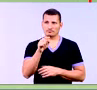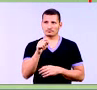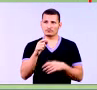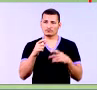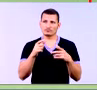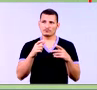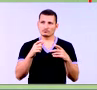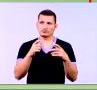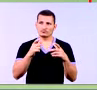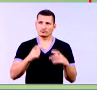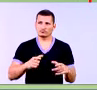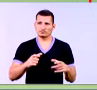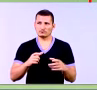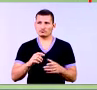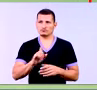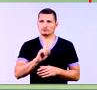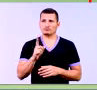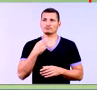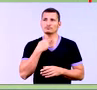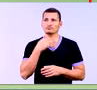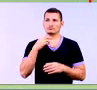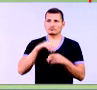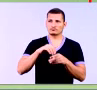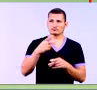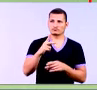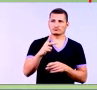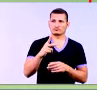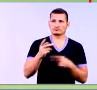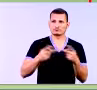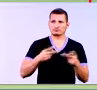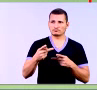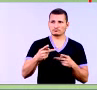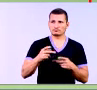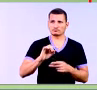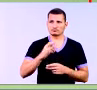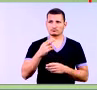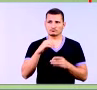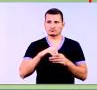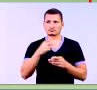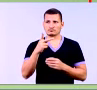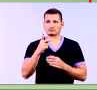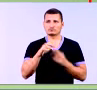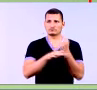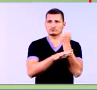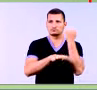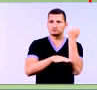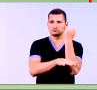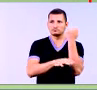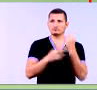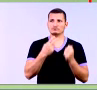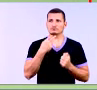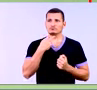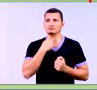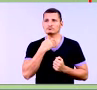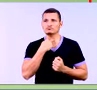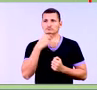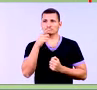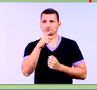será ocupado dentro do seu projeto ou não será ocupado no seu servidor. Será ocupado lá